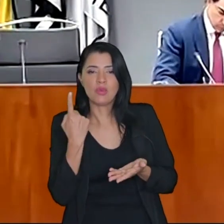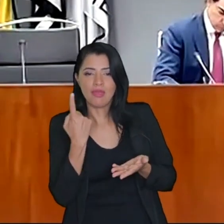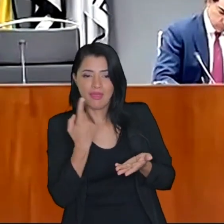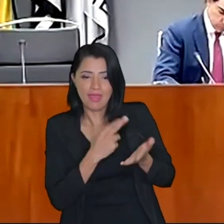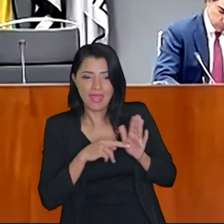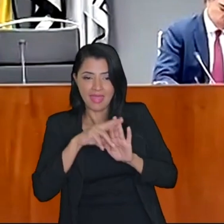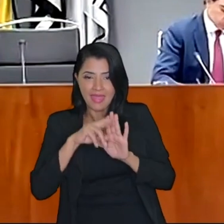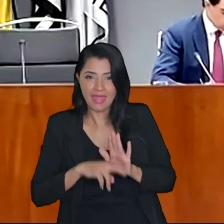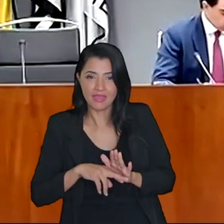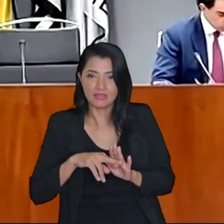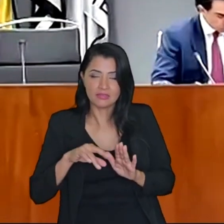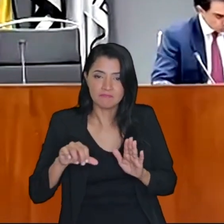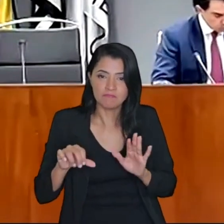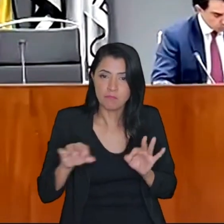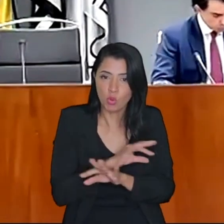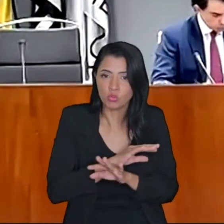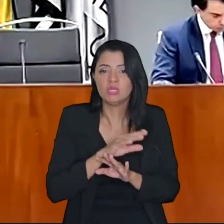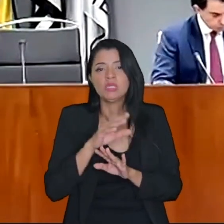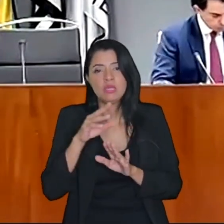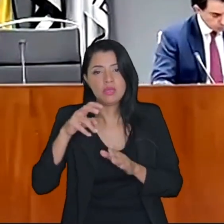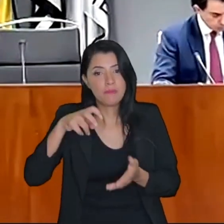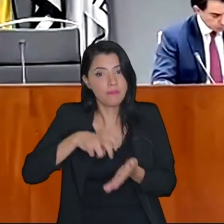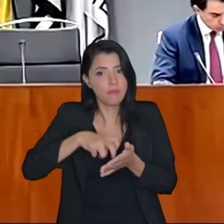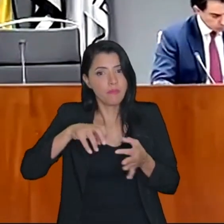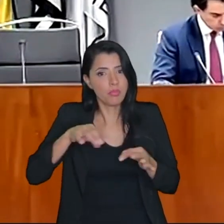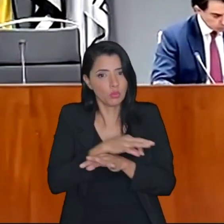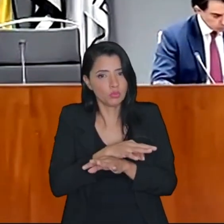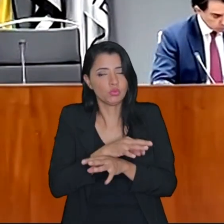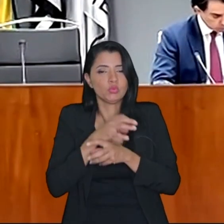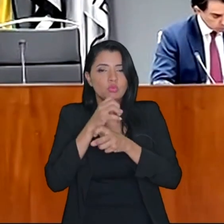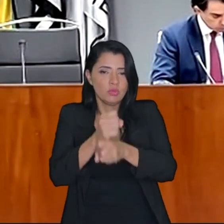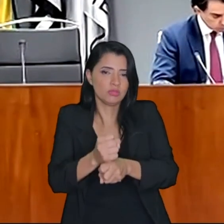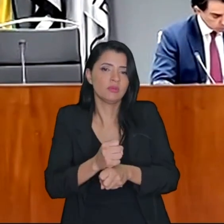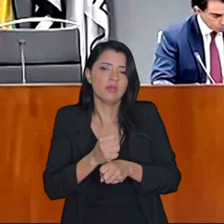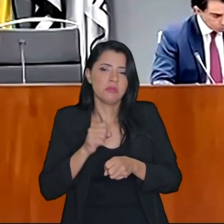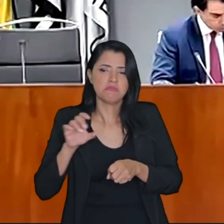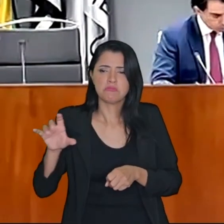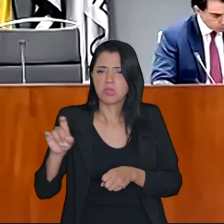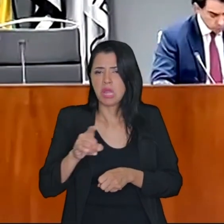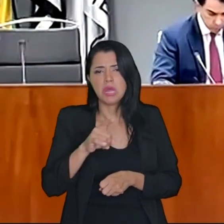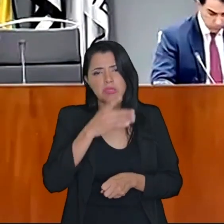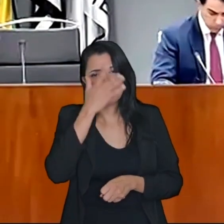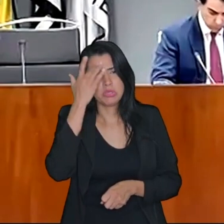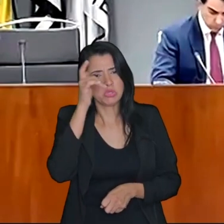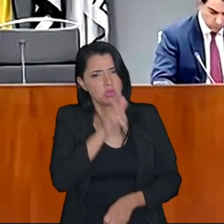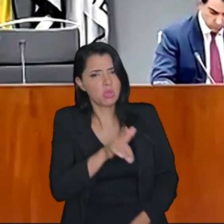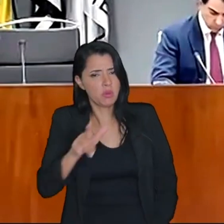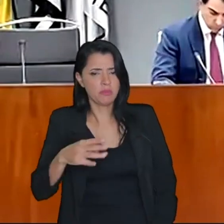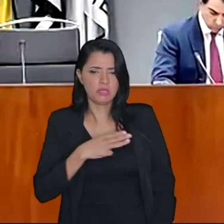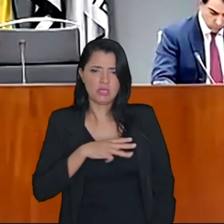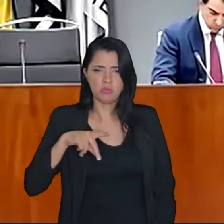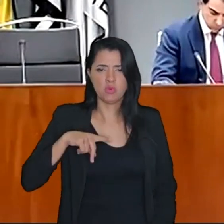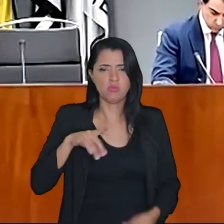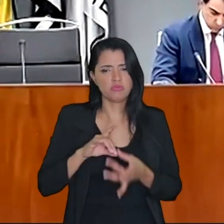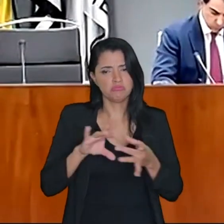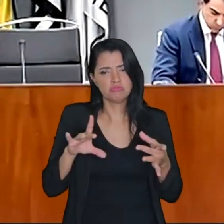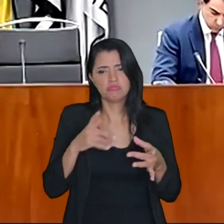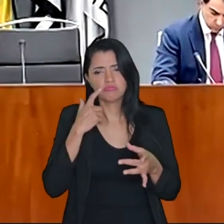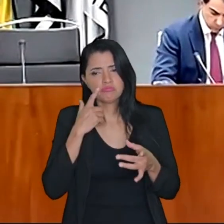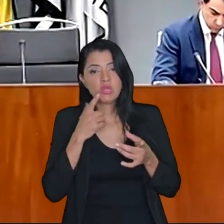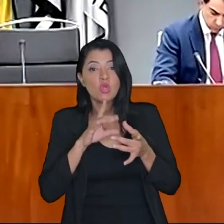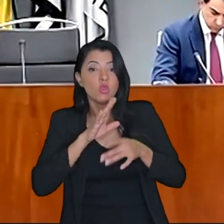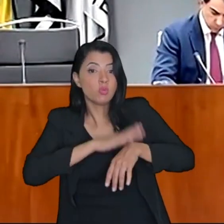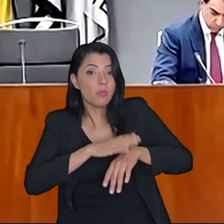e penas fixas. Tá? E aí isso vai ficar a cargo de cada membro do Ministério Público no momento da celebração